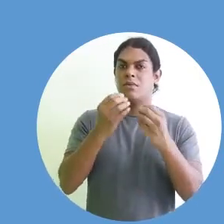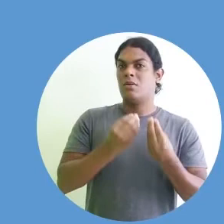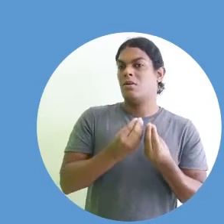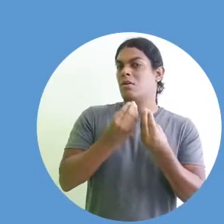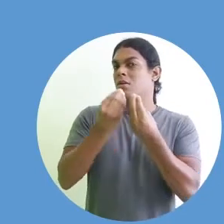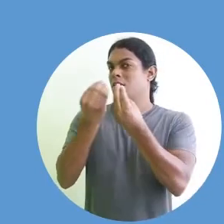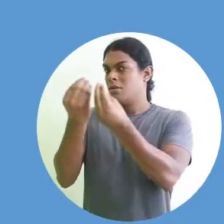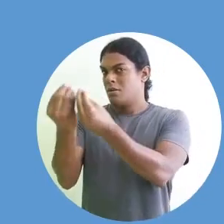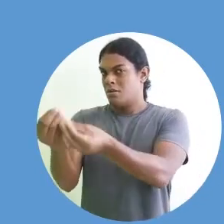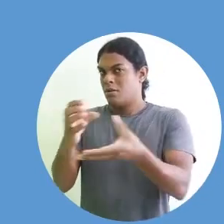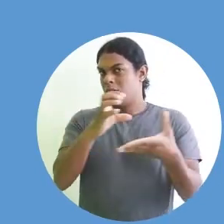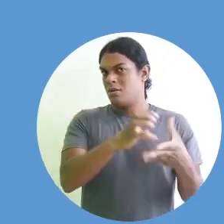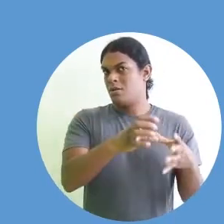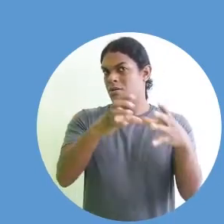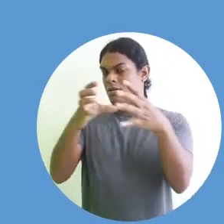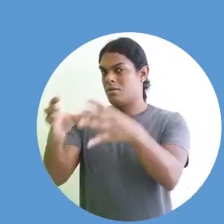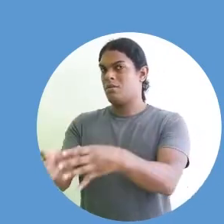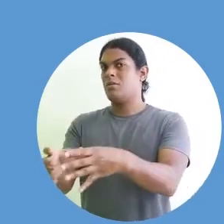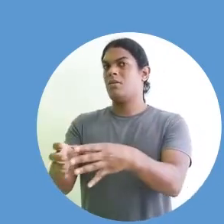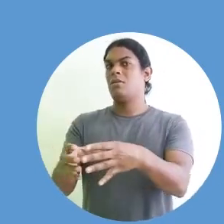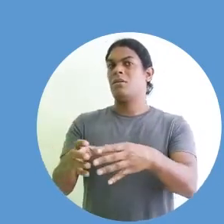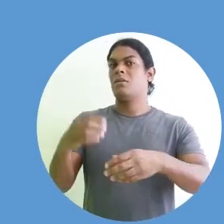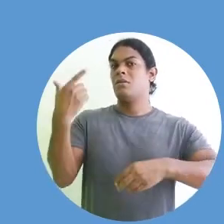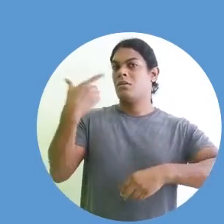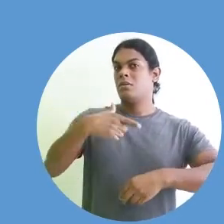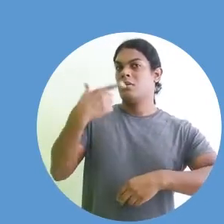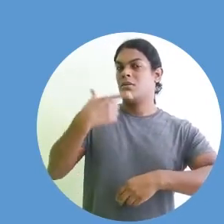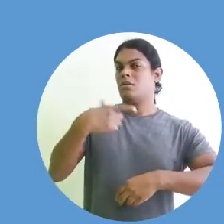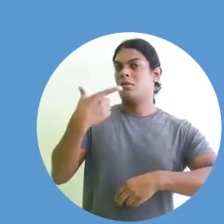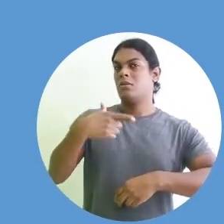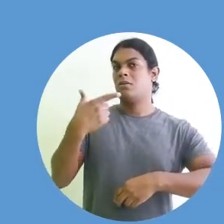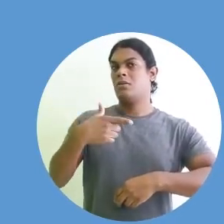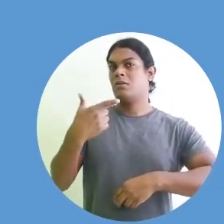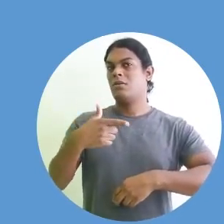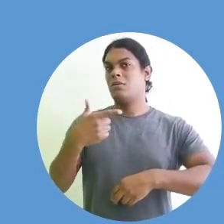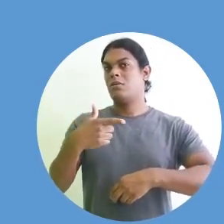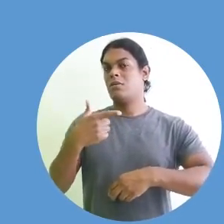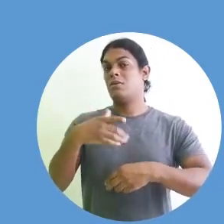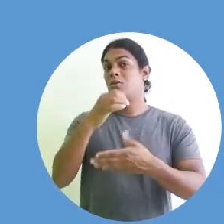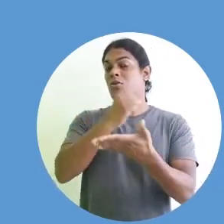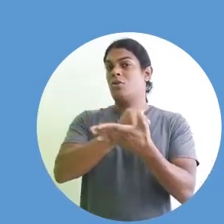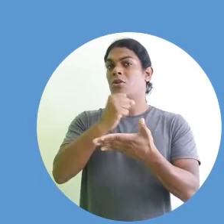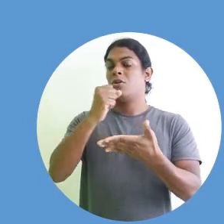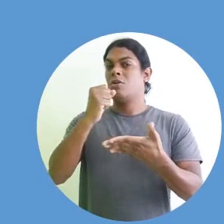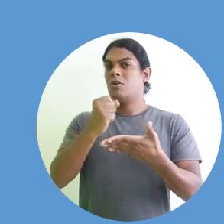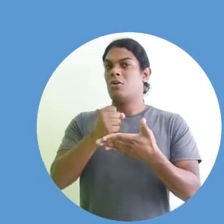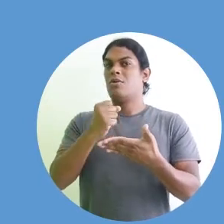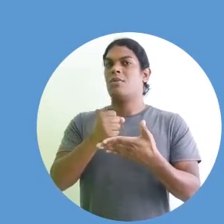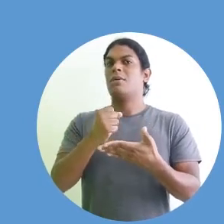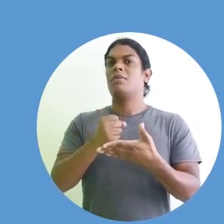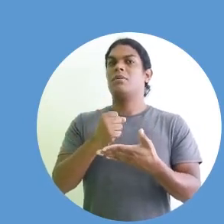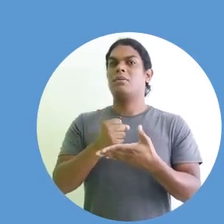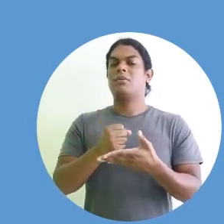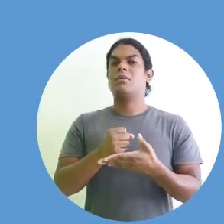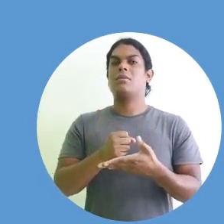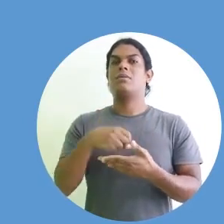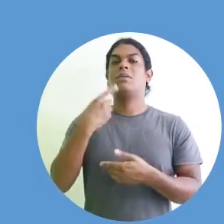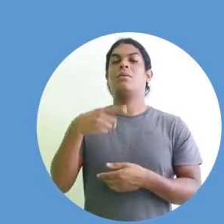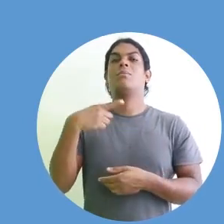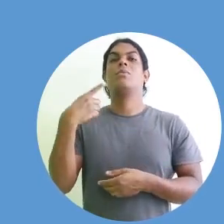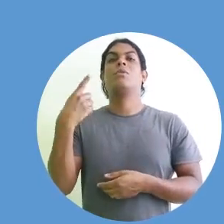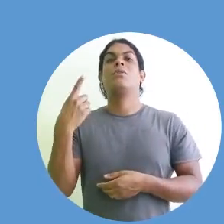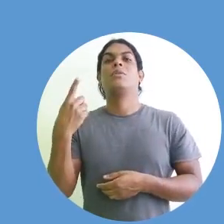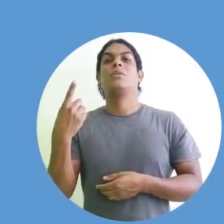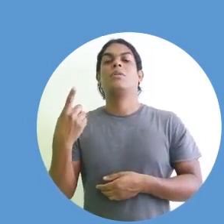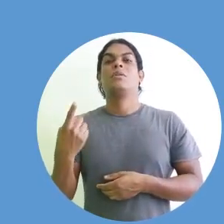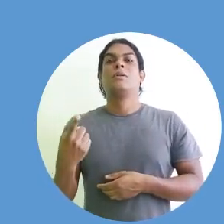despacho da operação de embarque. O segundo passo é o processo da documentação. Então, assim que a mercadoria é embarcada, o